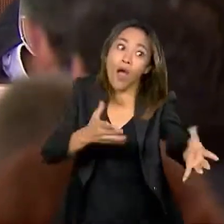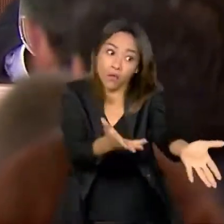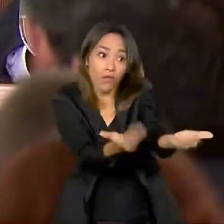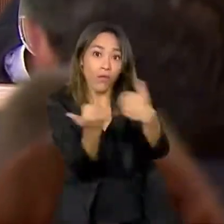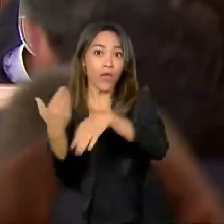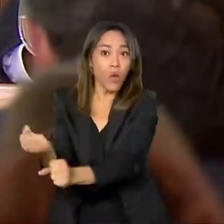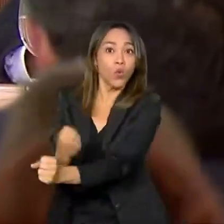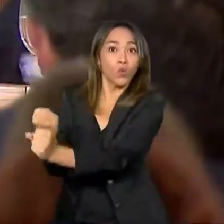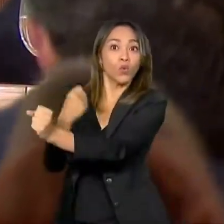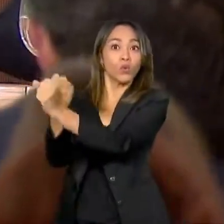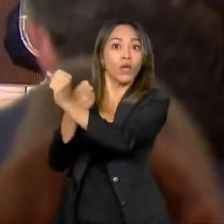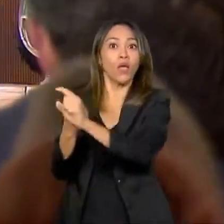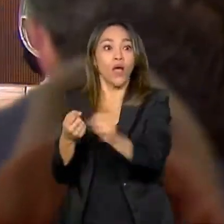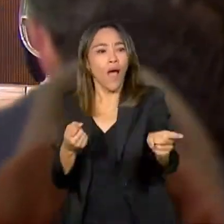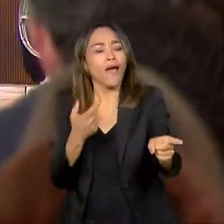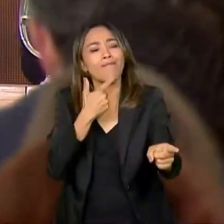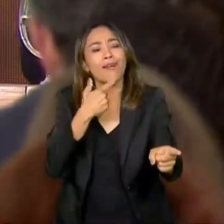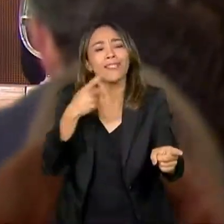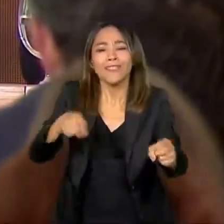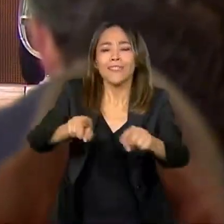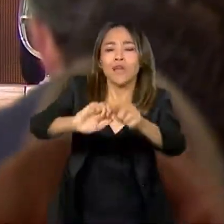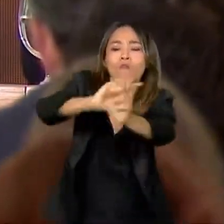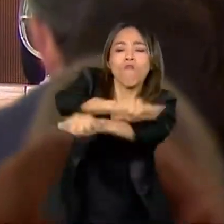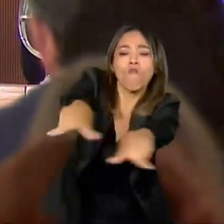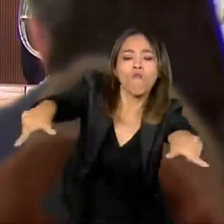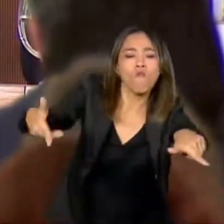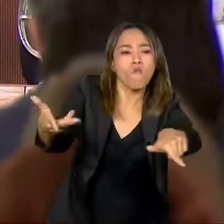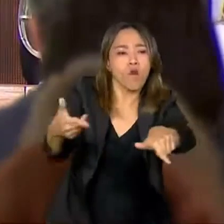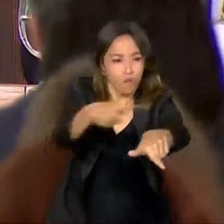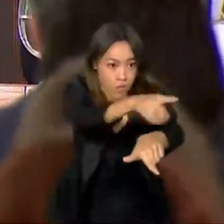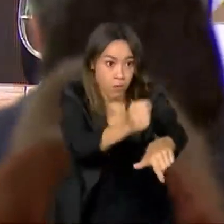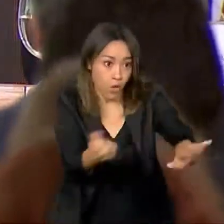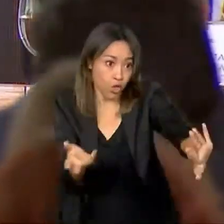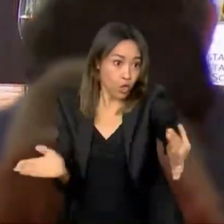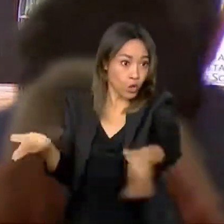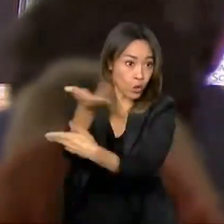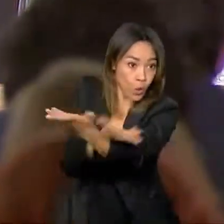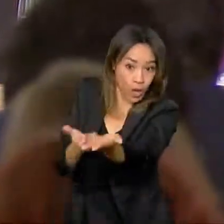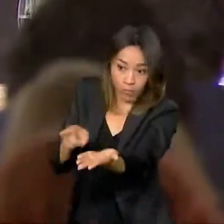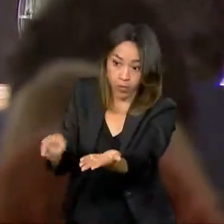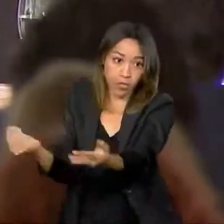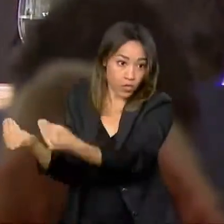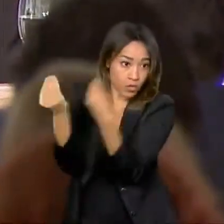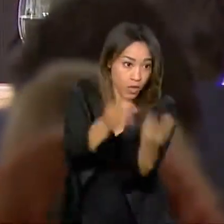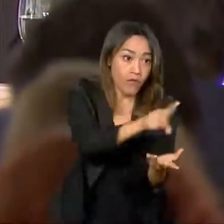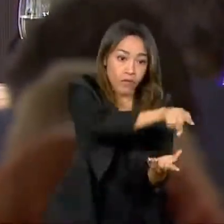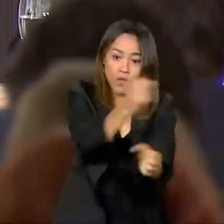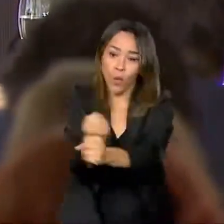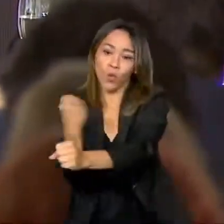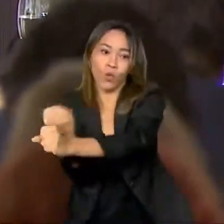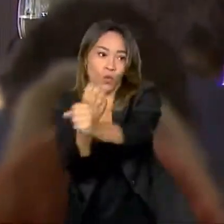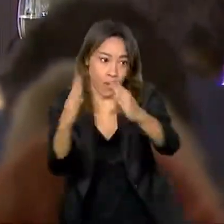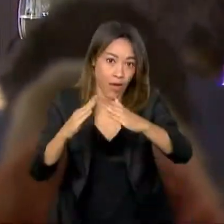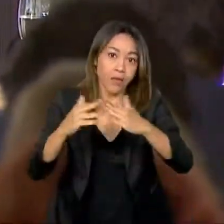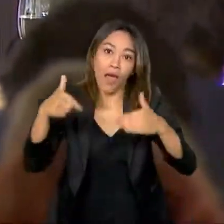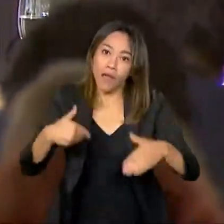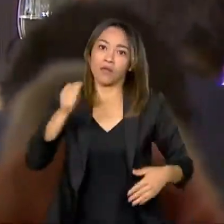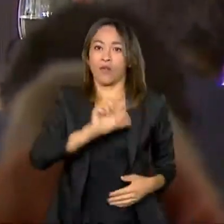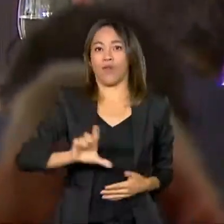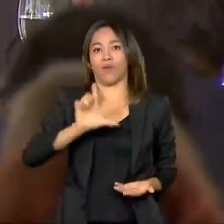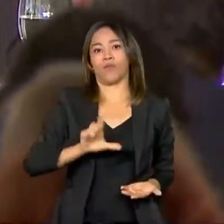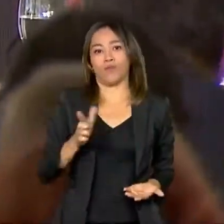o setor público utilizará que podem ser habitação que pode ser também um equipamento social Então essa é a lógica de participação além